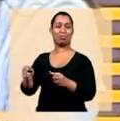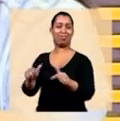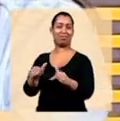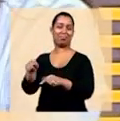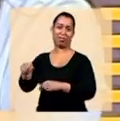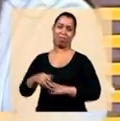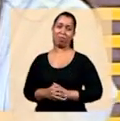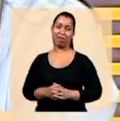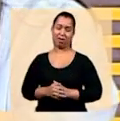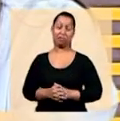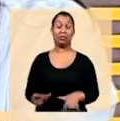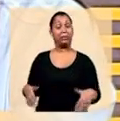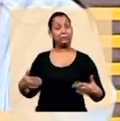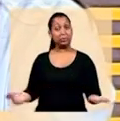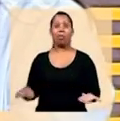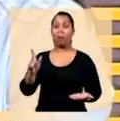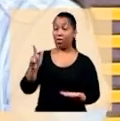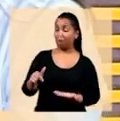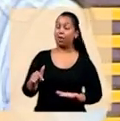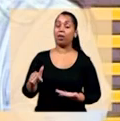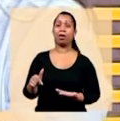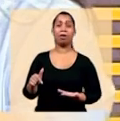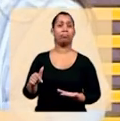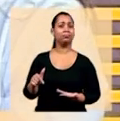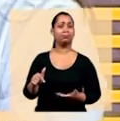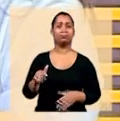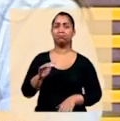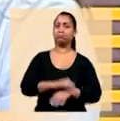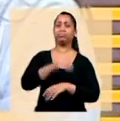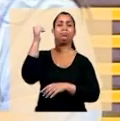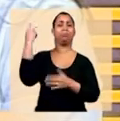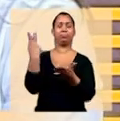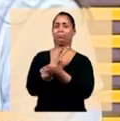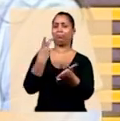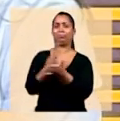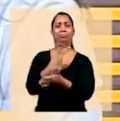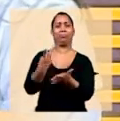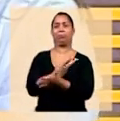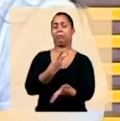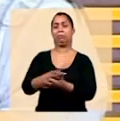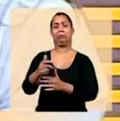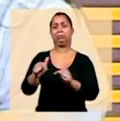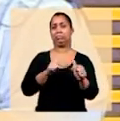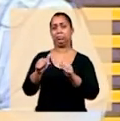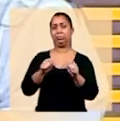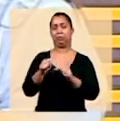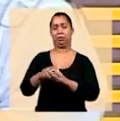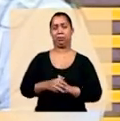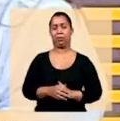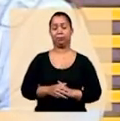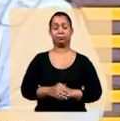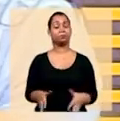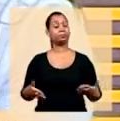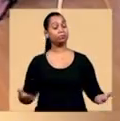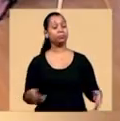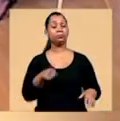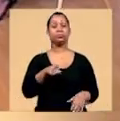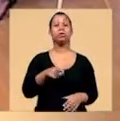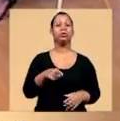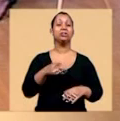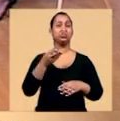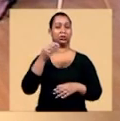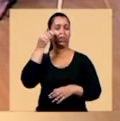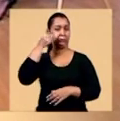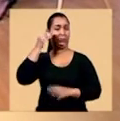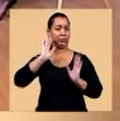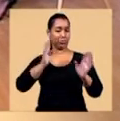para assumir aquela posição. Não é? Então, isso é uma das grandes falhas das empresas também e de processos seletivos. Ô,